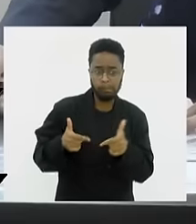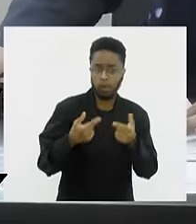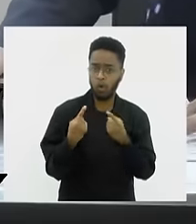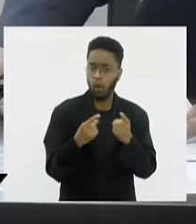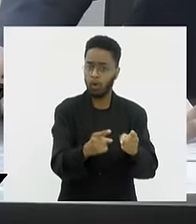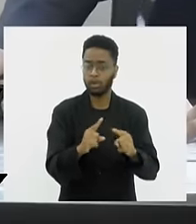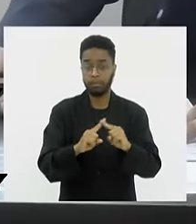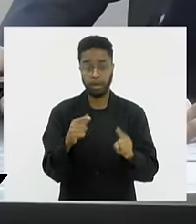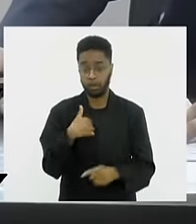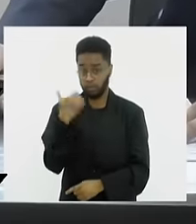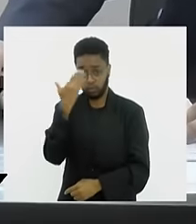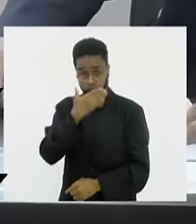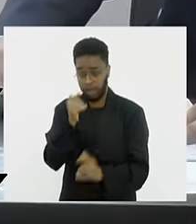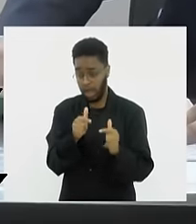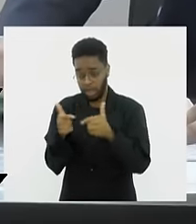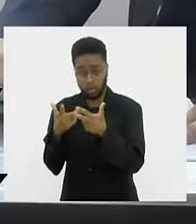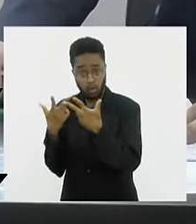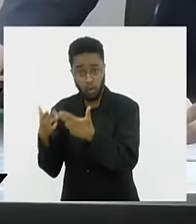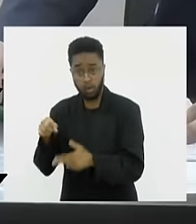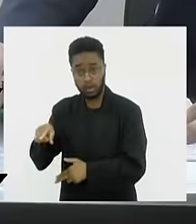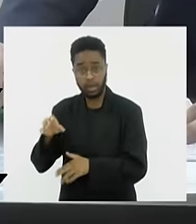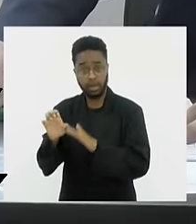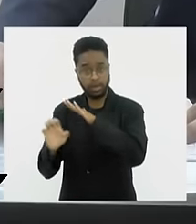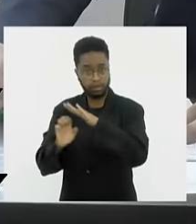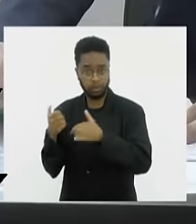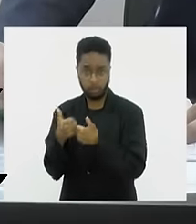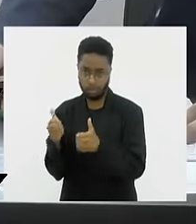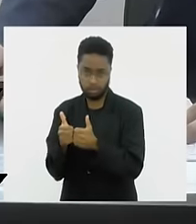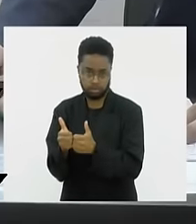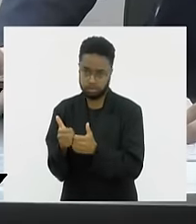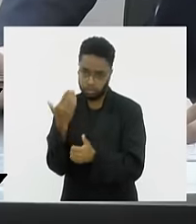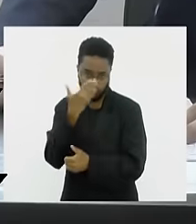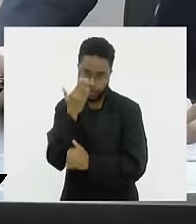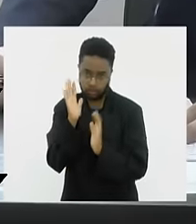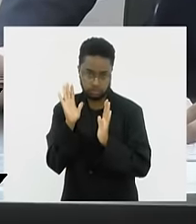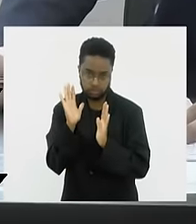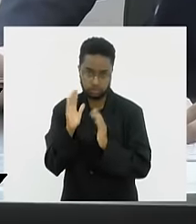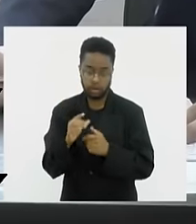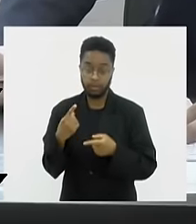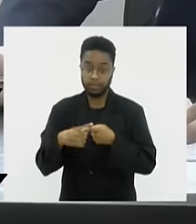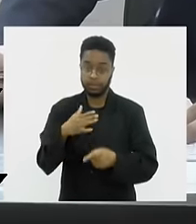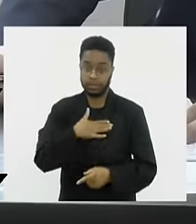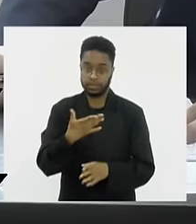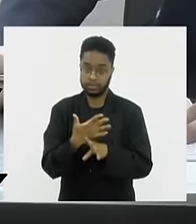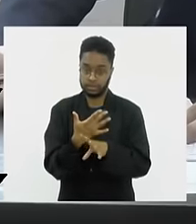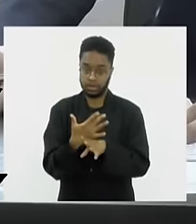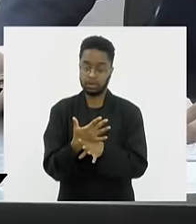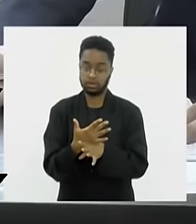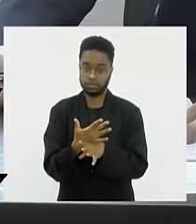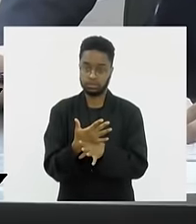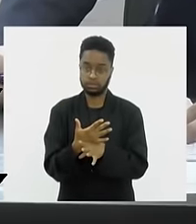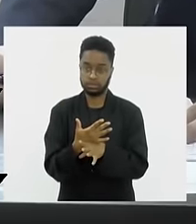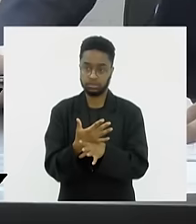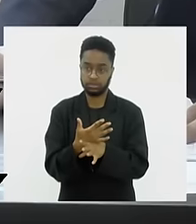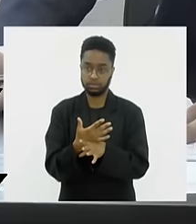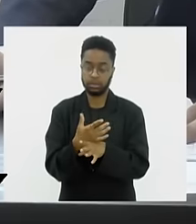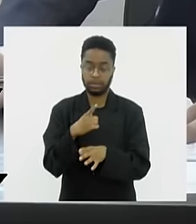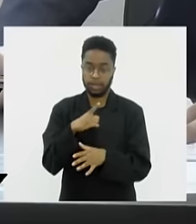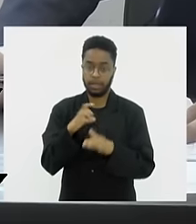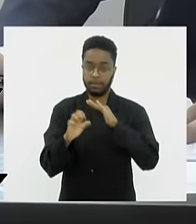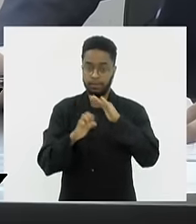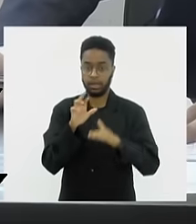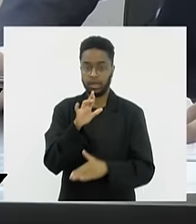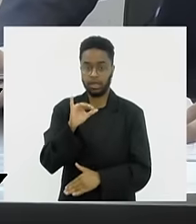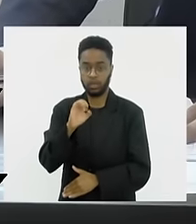empenho dos agentes do Detro com as empresas de ônibus. Lá na minha cidade é a Rio Ita e